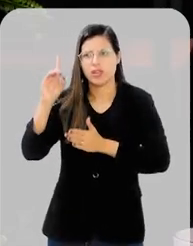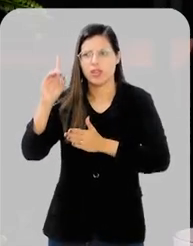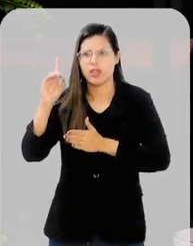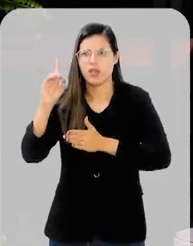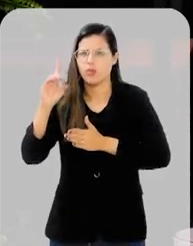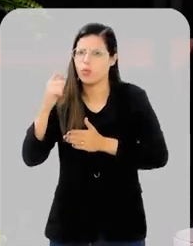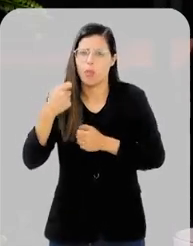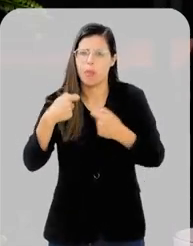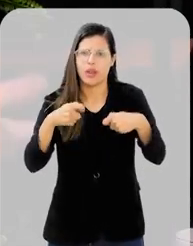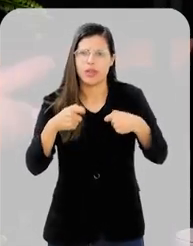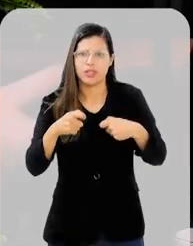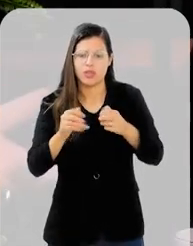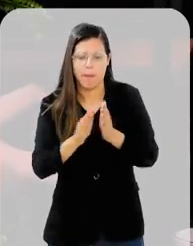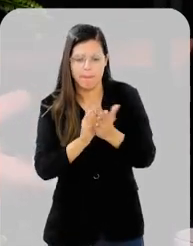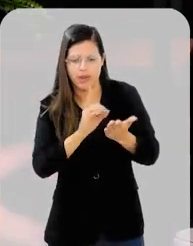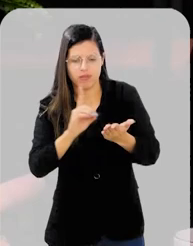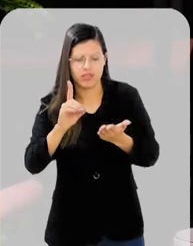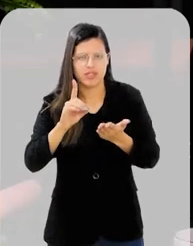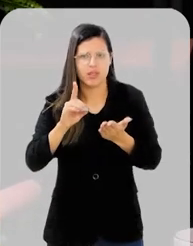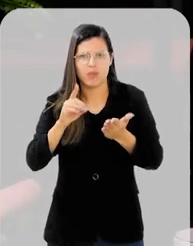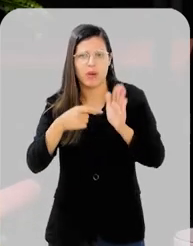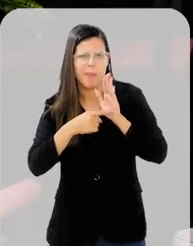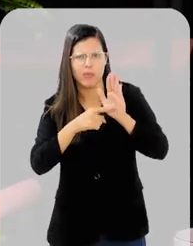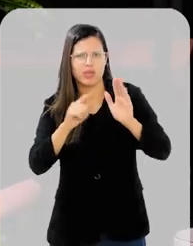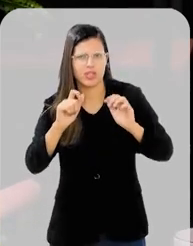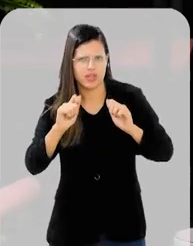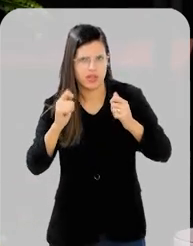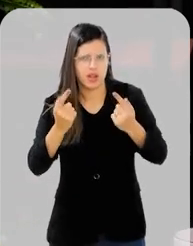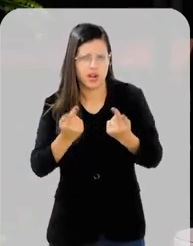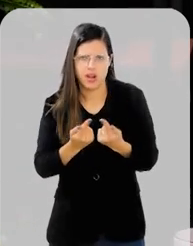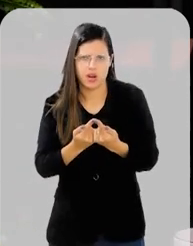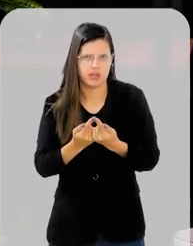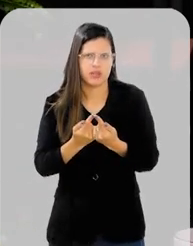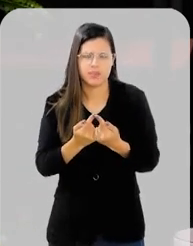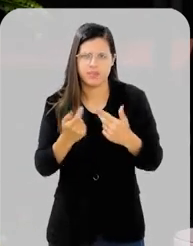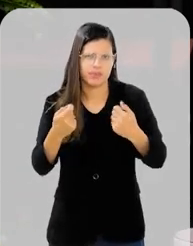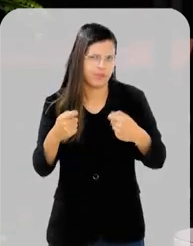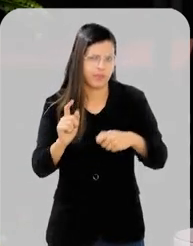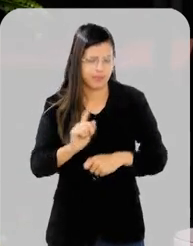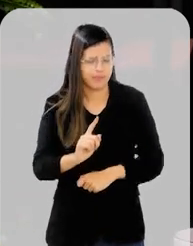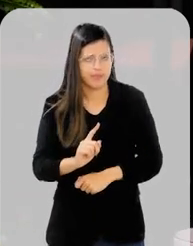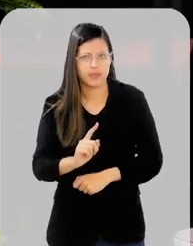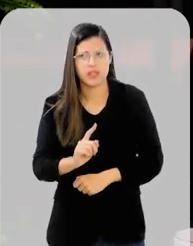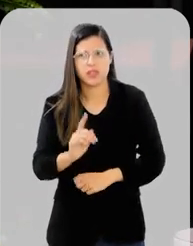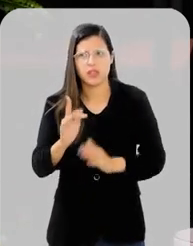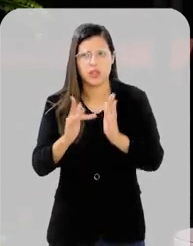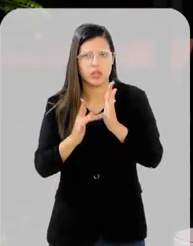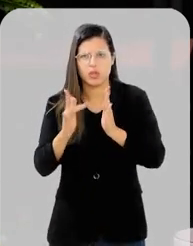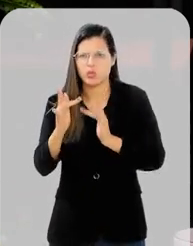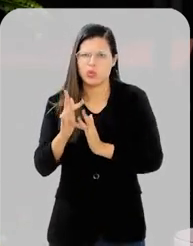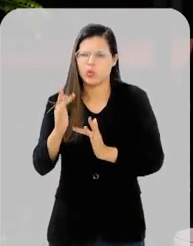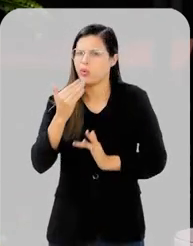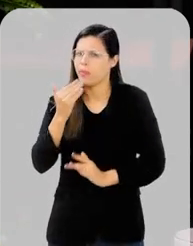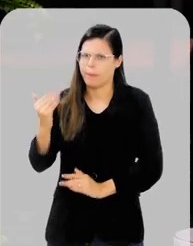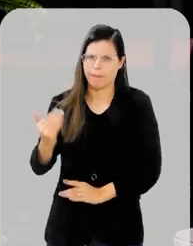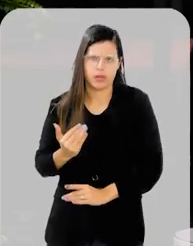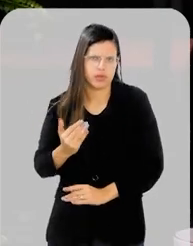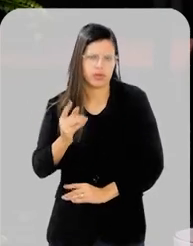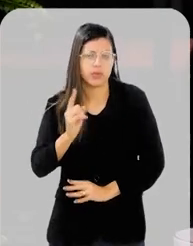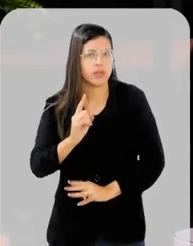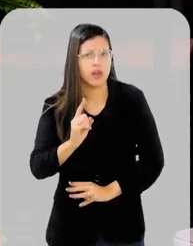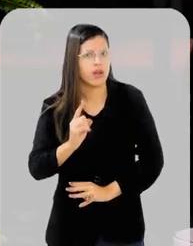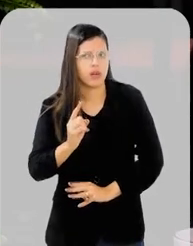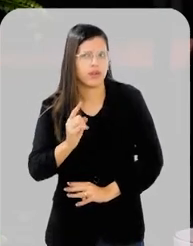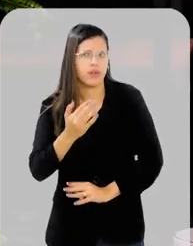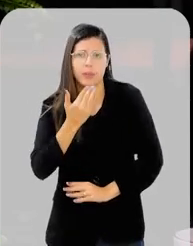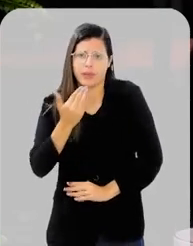sem pegar a Bíblia e ficar sacudindo a Bíblia no Parlamento porque eu não preciso disso Deus e Jesus nunca me pediu isso Aliás não